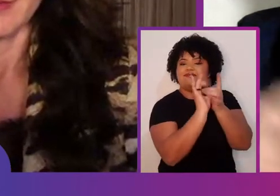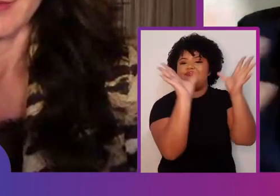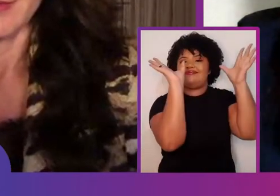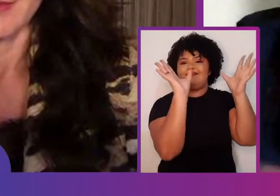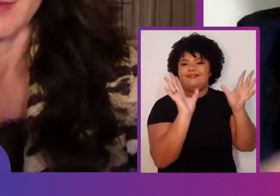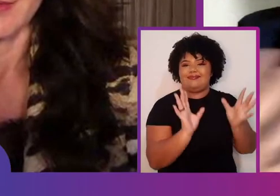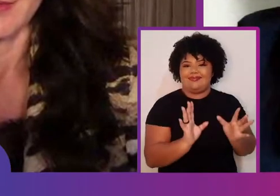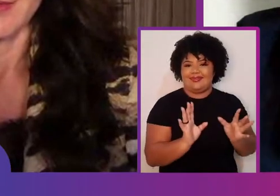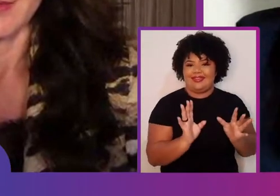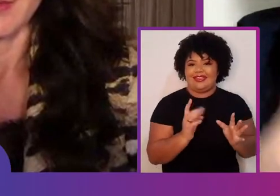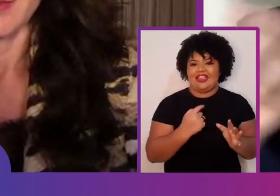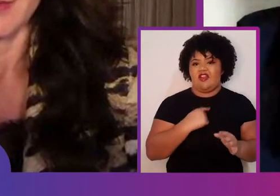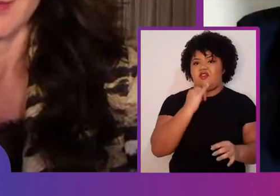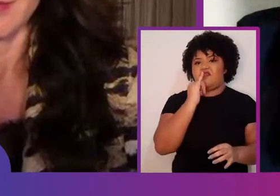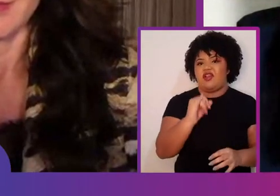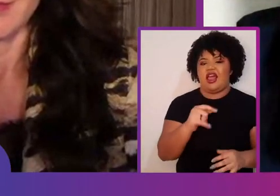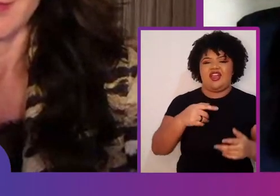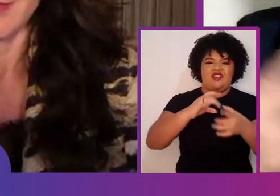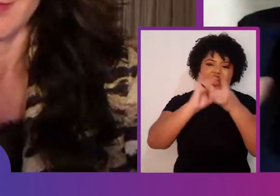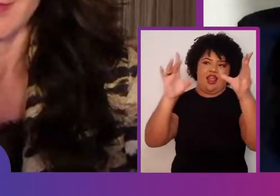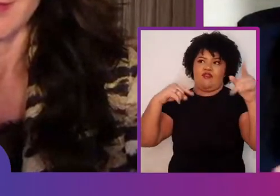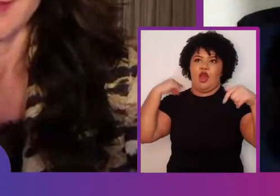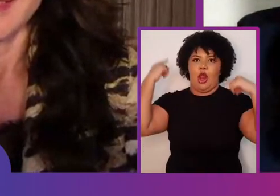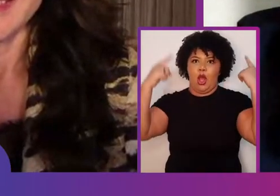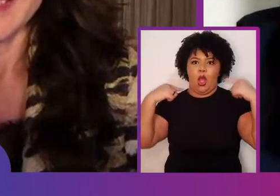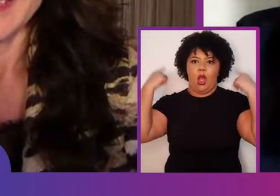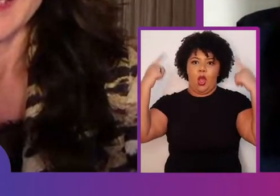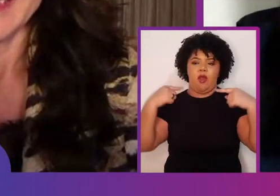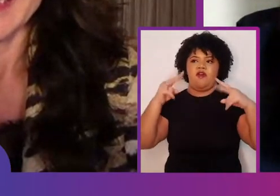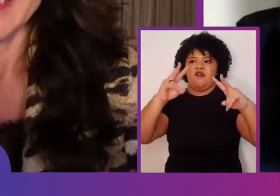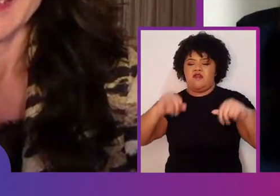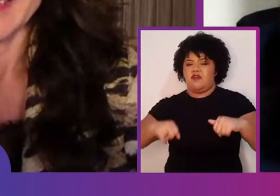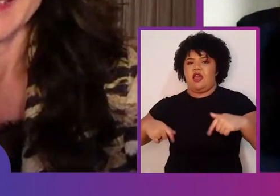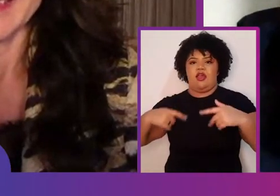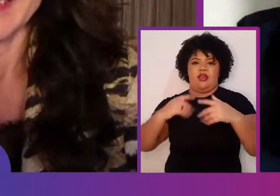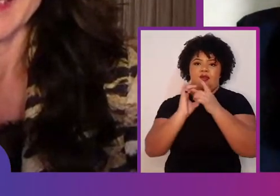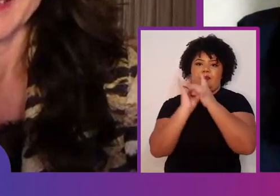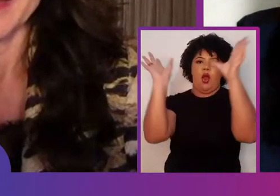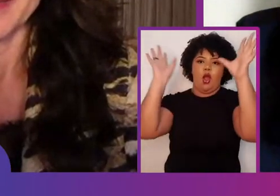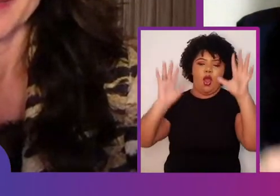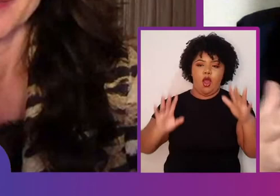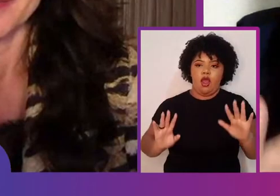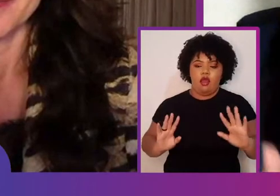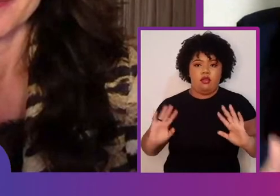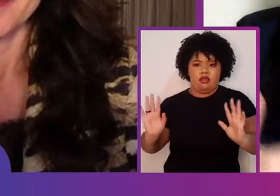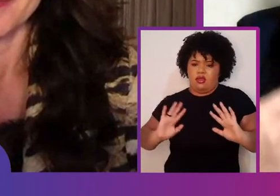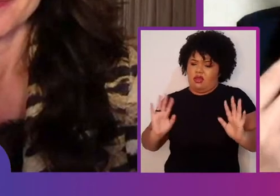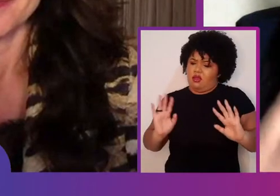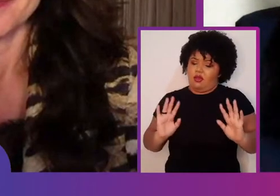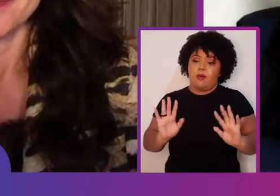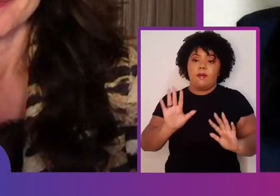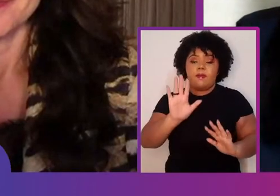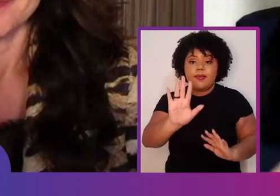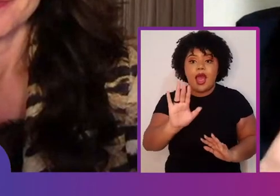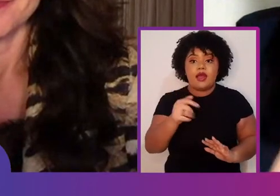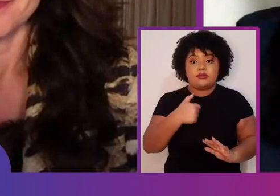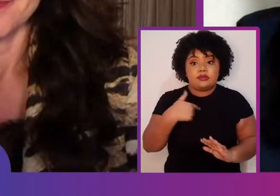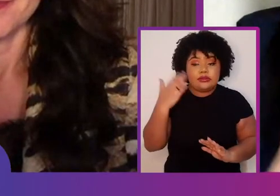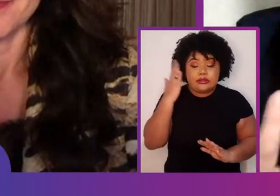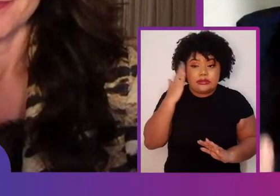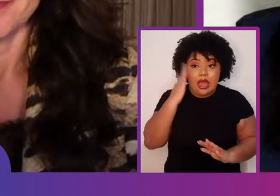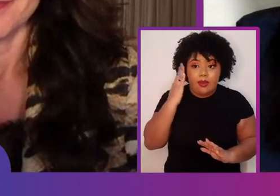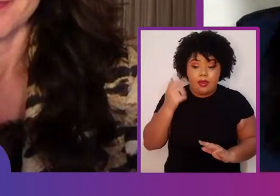estou dizendo que saiam todos por aí enlouquecidos, né, arrancando a roupa em favor da liberdade, mas sim, reconheçam que suas